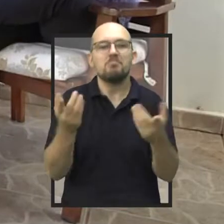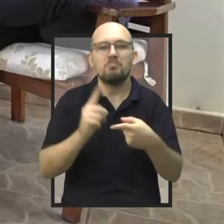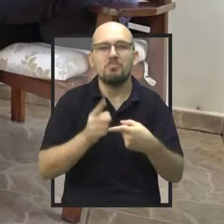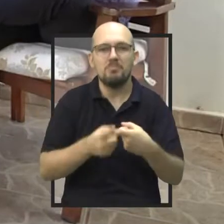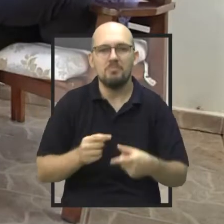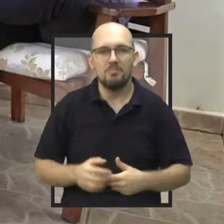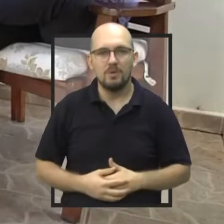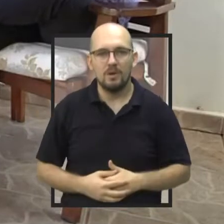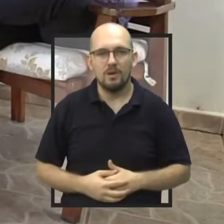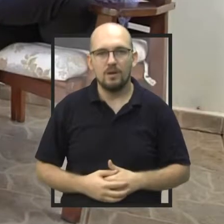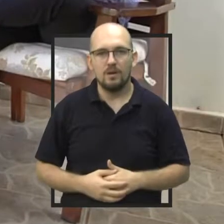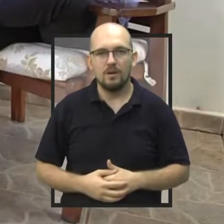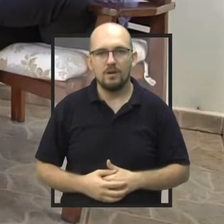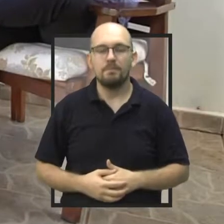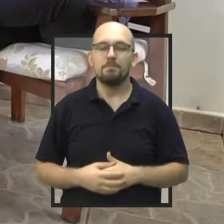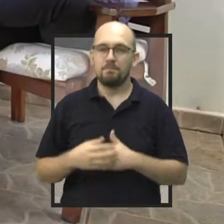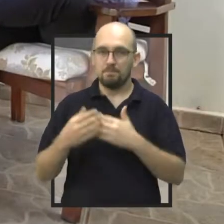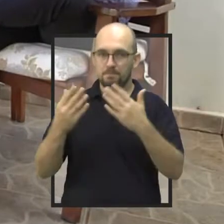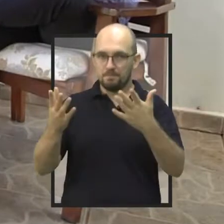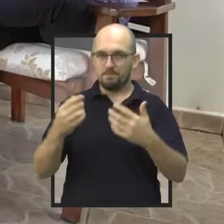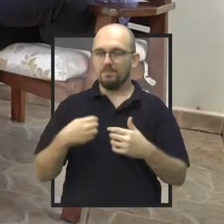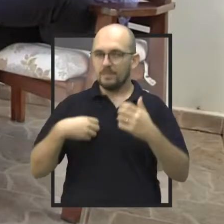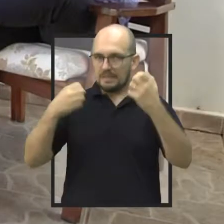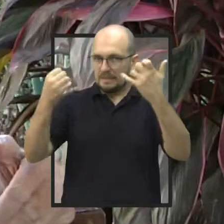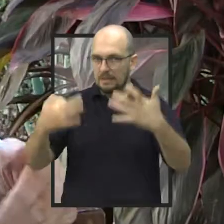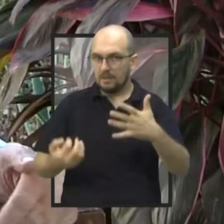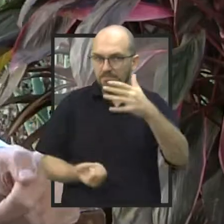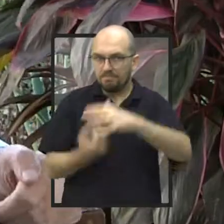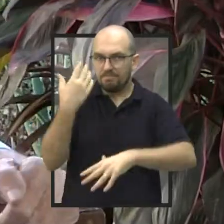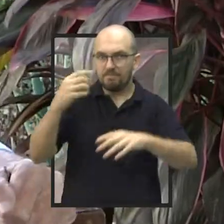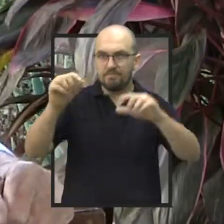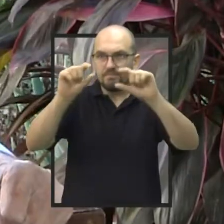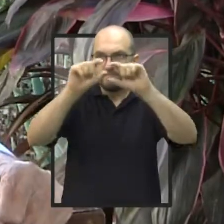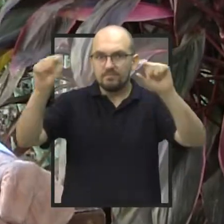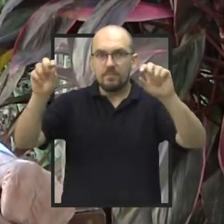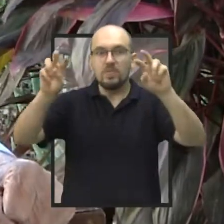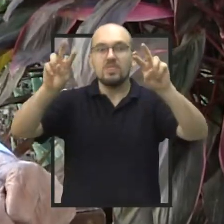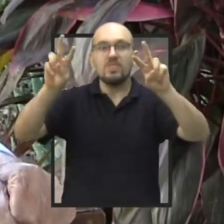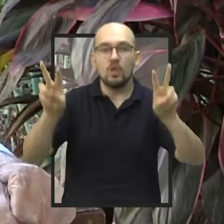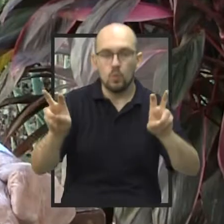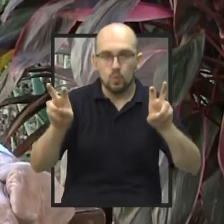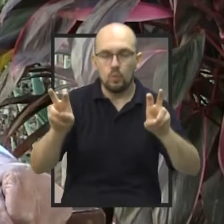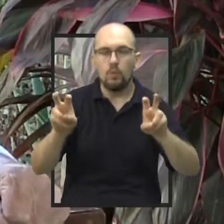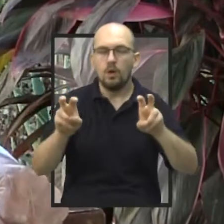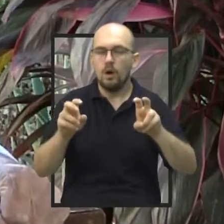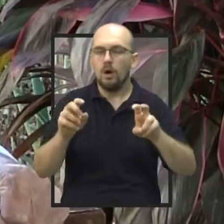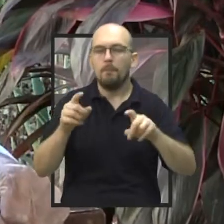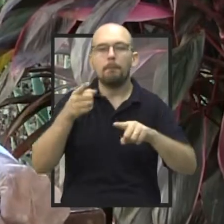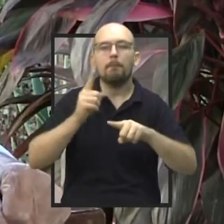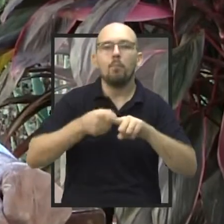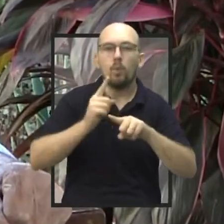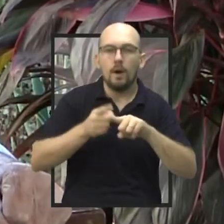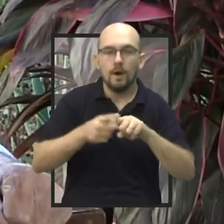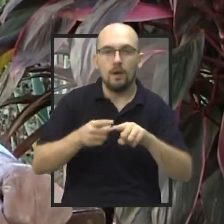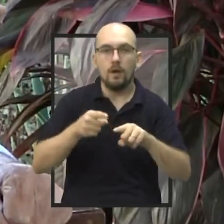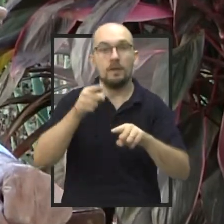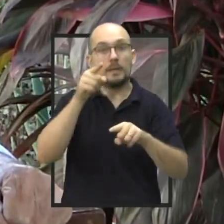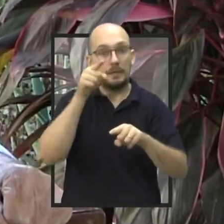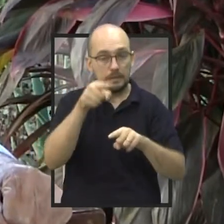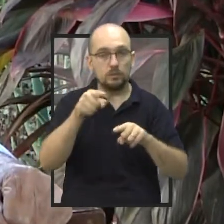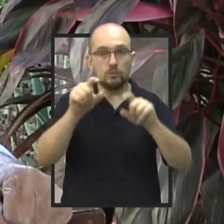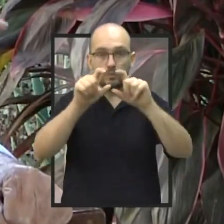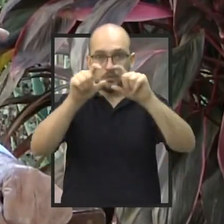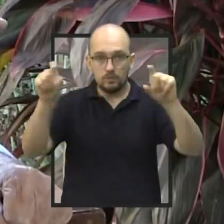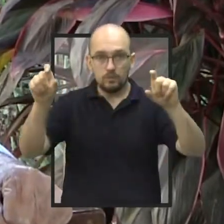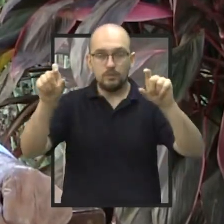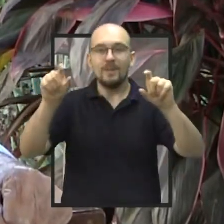Bem, esse título surgiu, na realidade, porque ele é oriundo